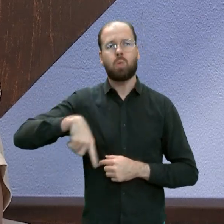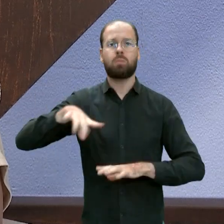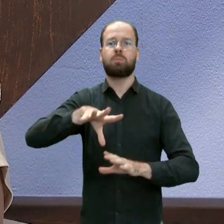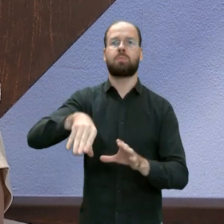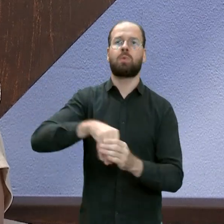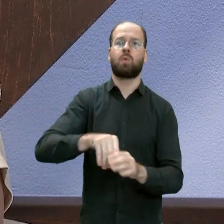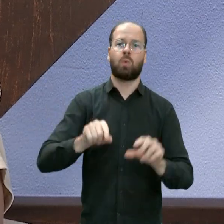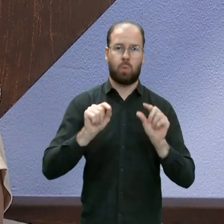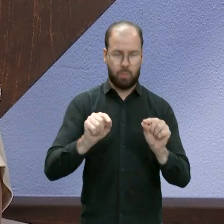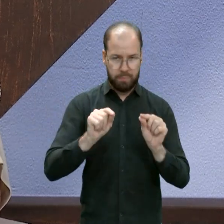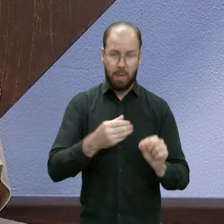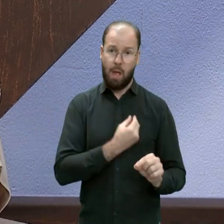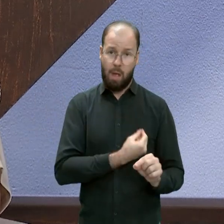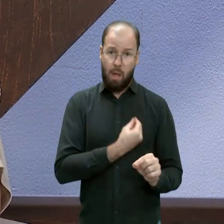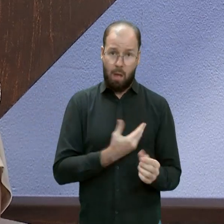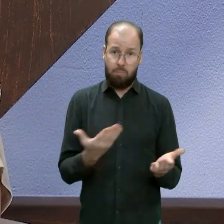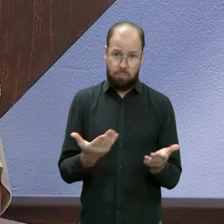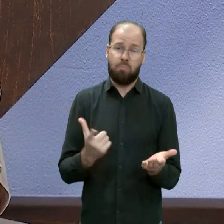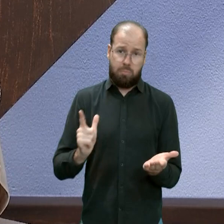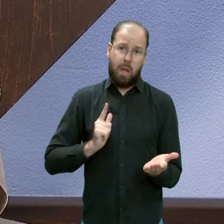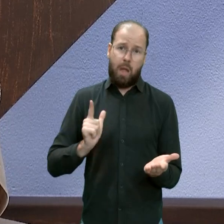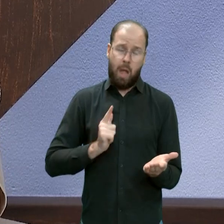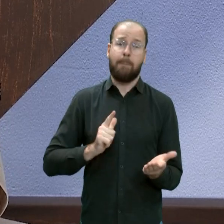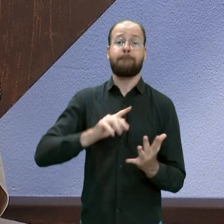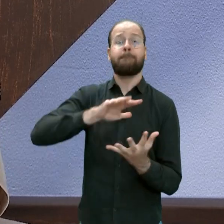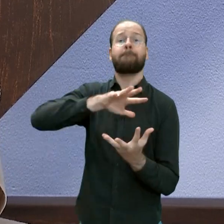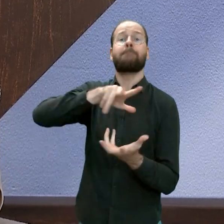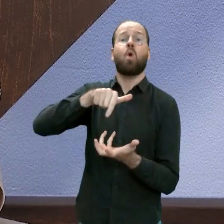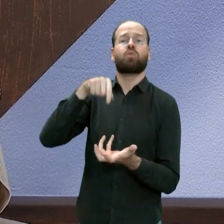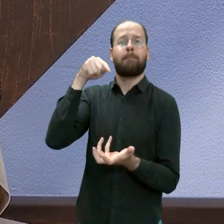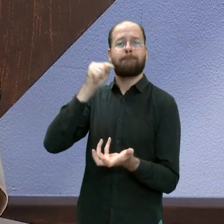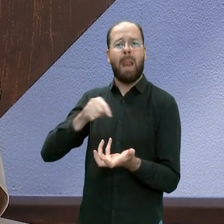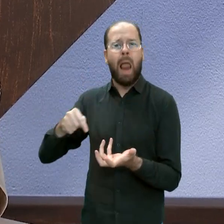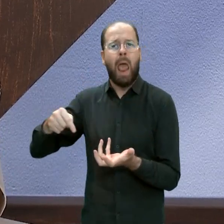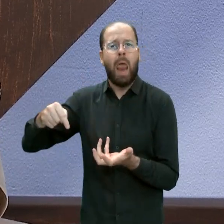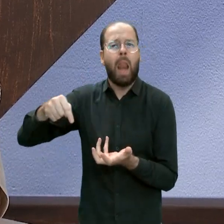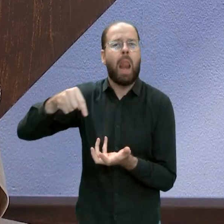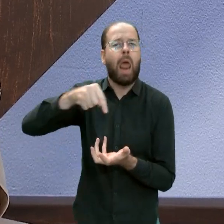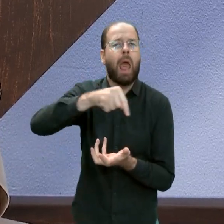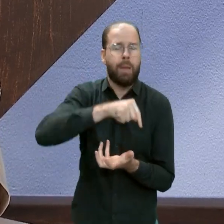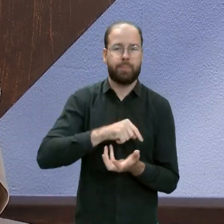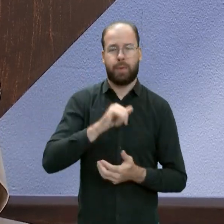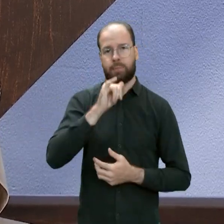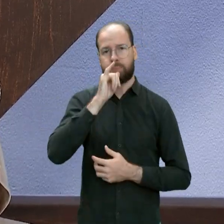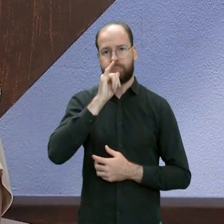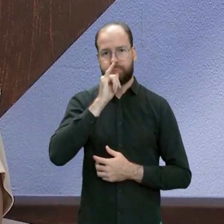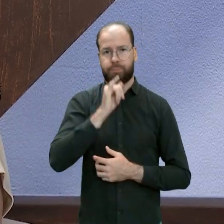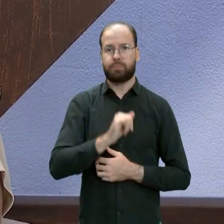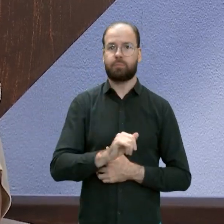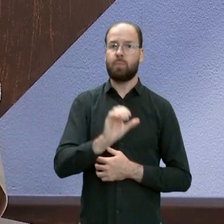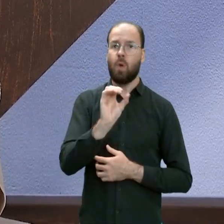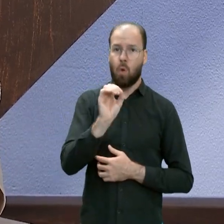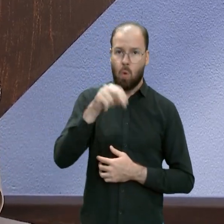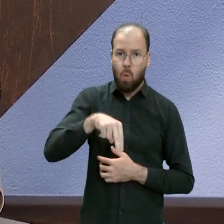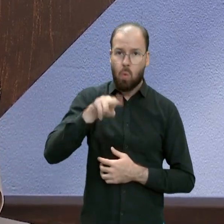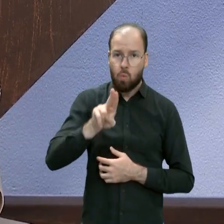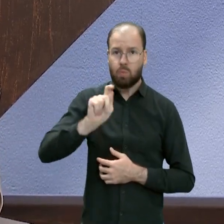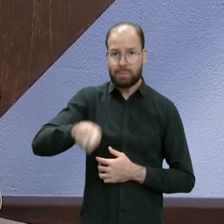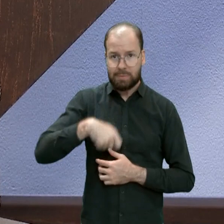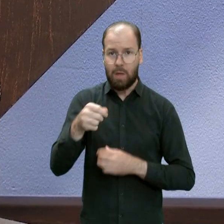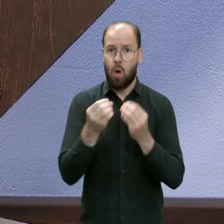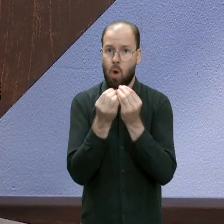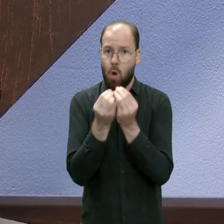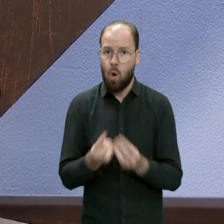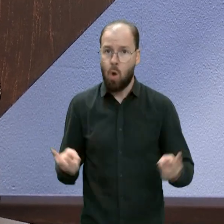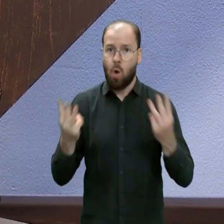Atualmente a gente tem a nível mundial, então a Organização das Nações Unidas, junto com a Organização